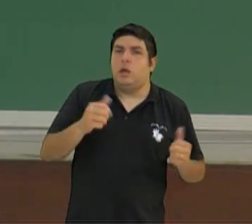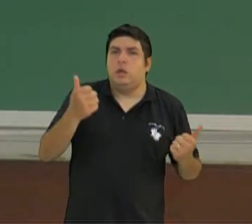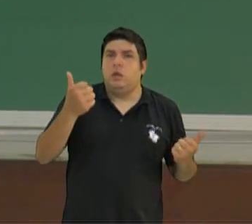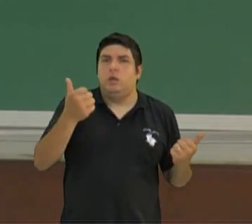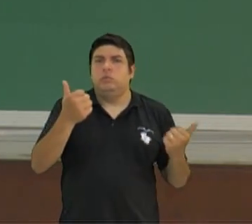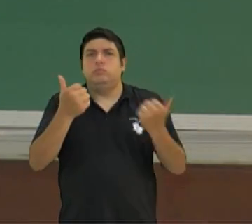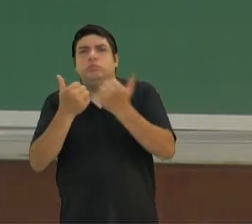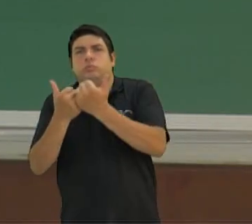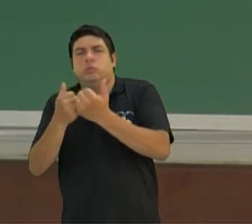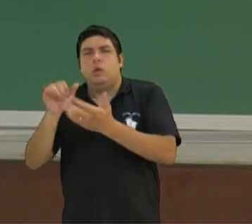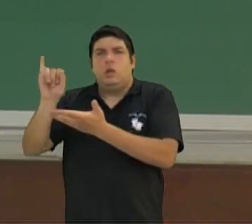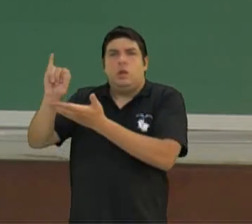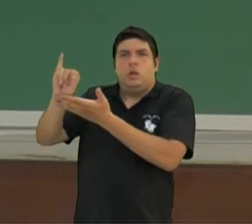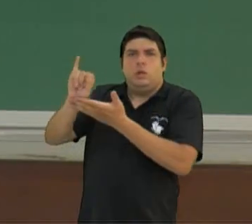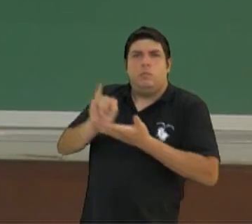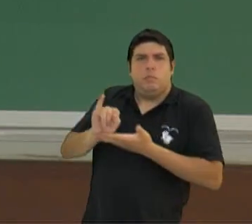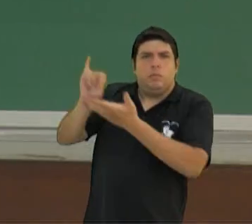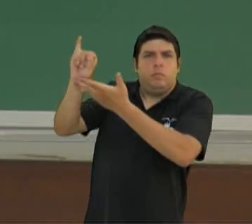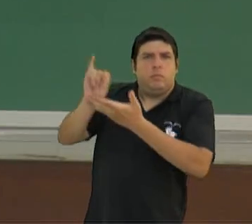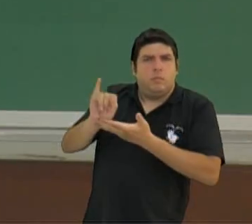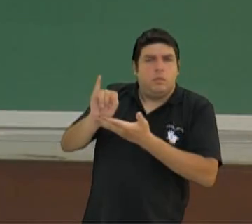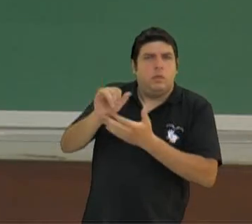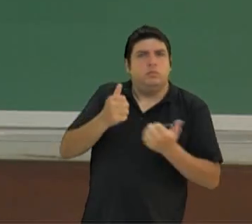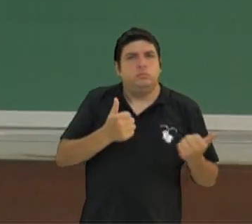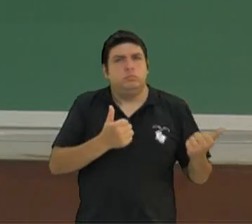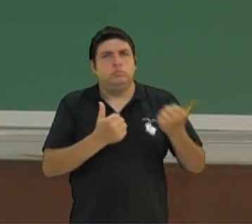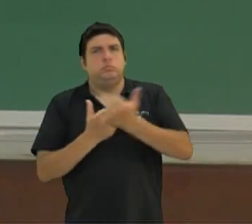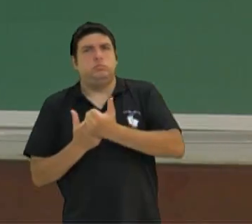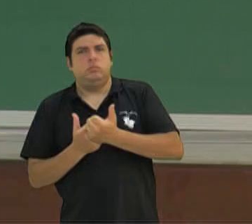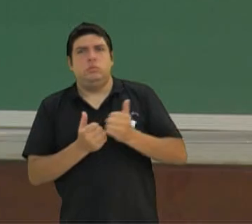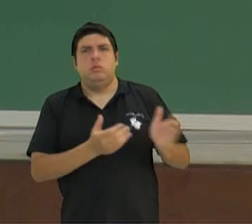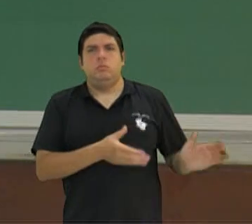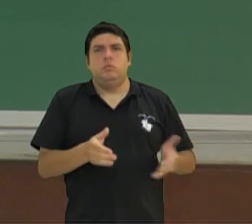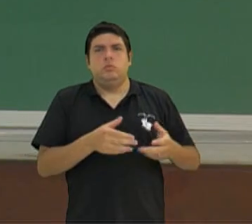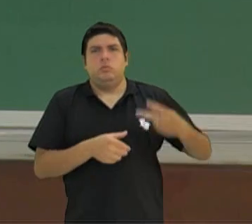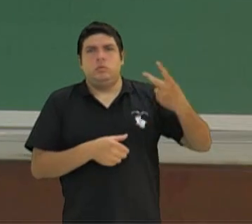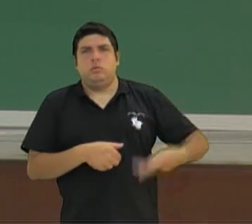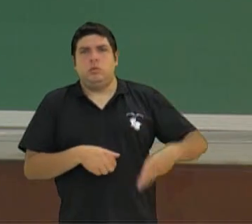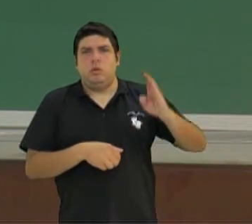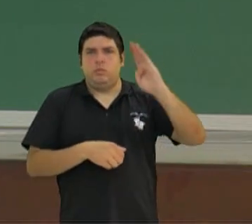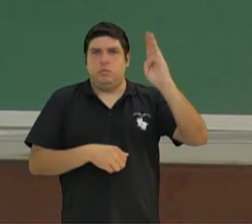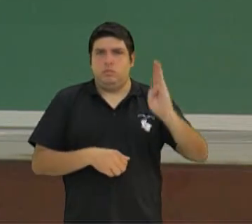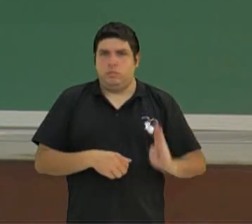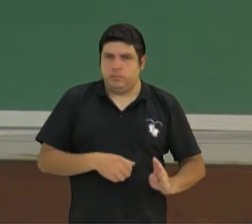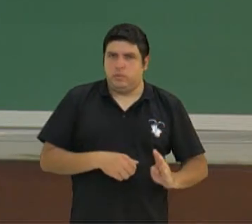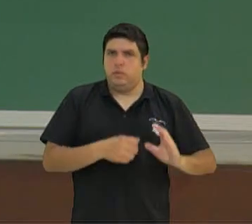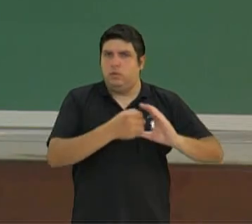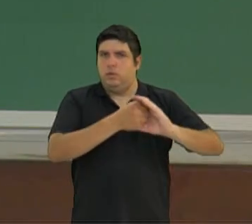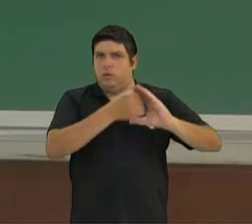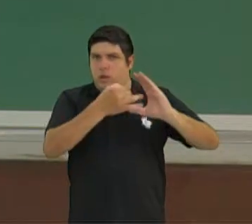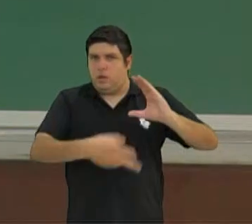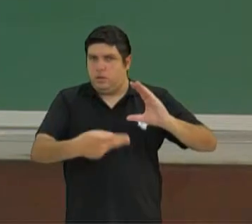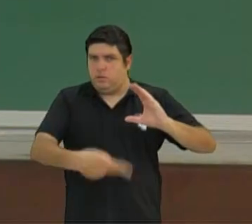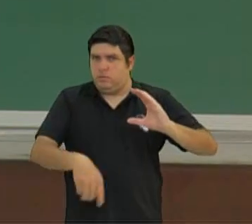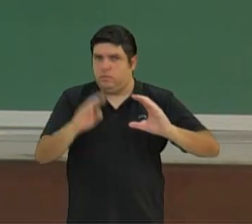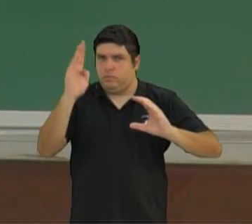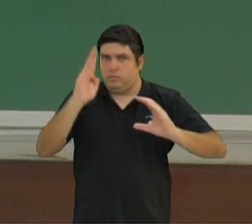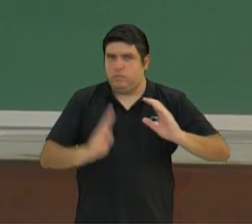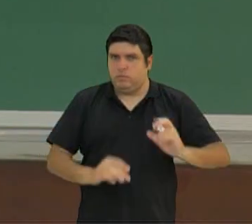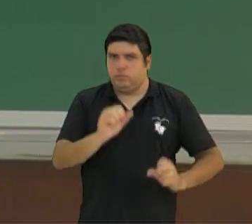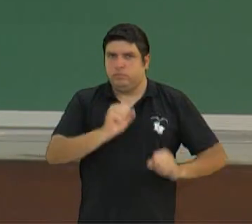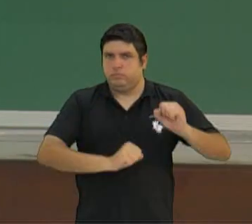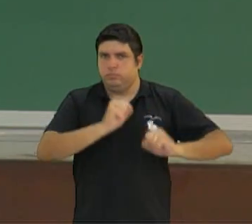que era importado, fabricando agora dentro do Brasil. Por isso, uma característica da nossa industrialização ali do nosso país,